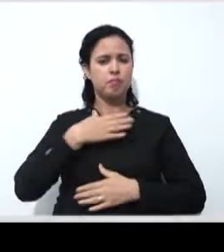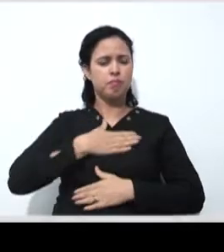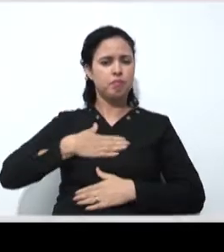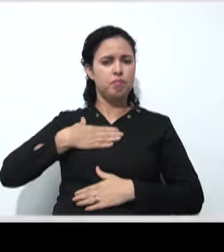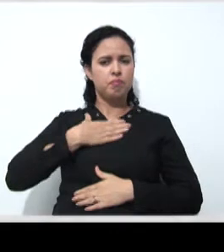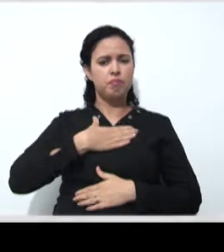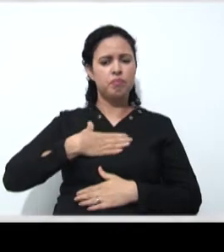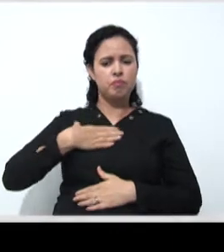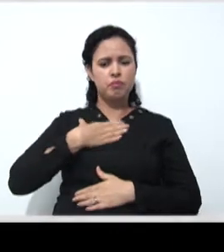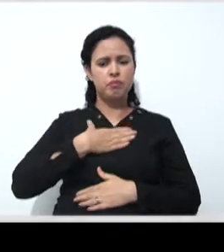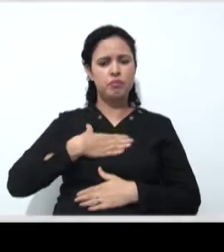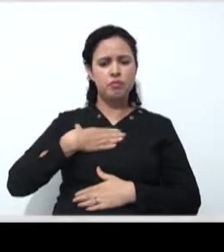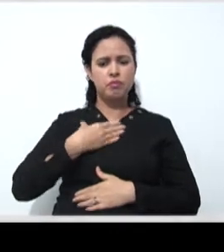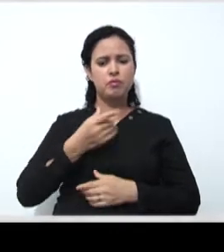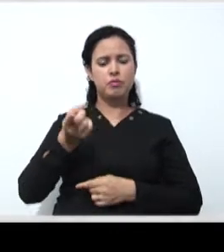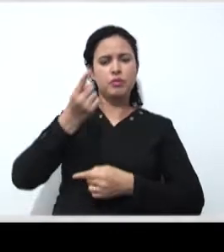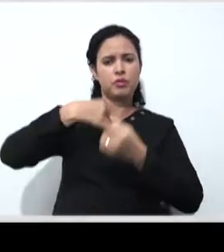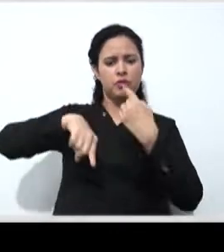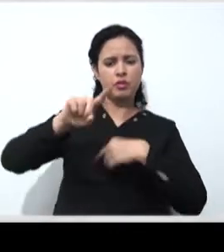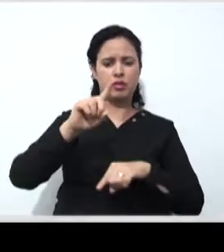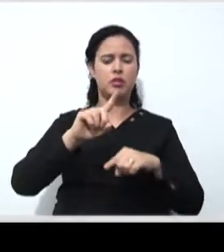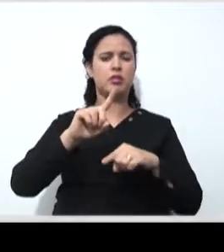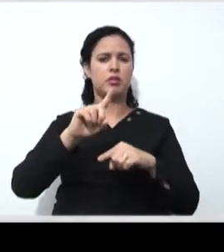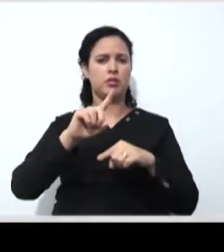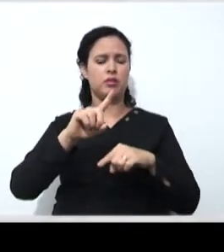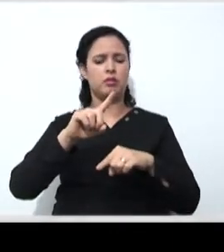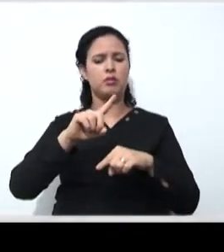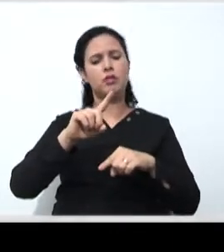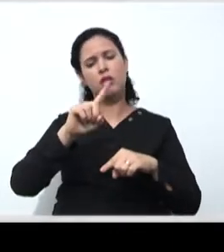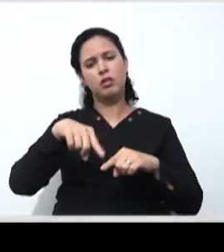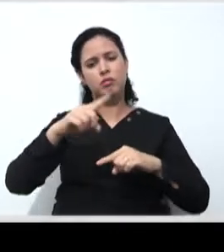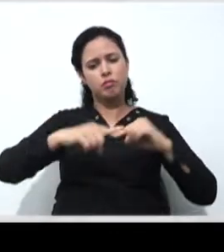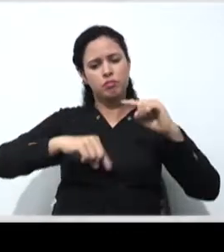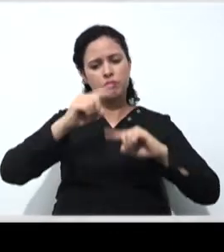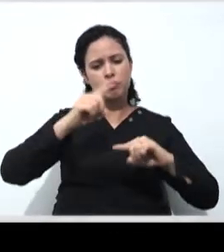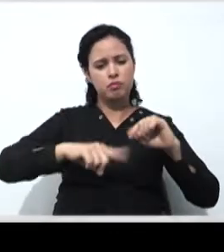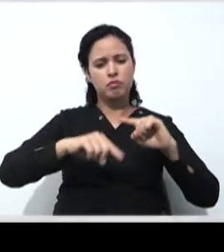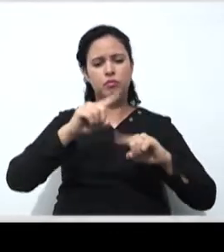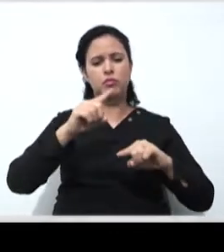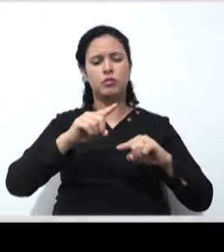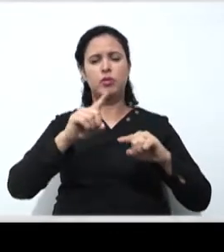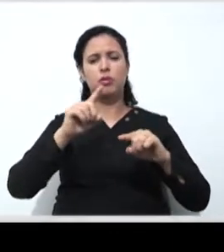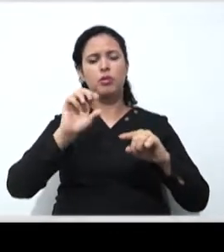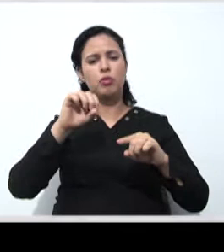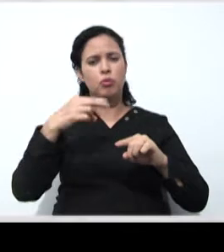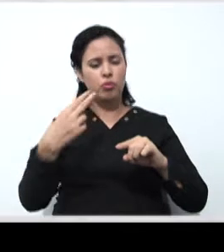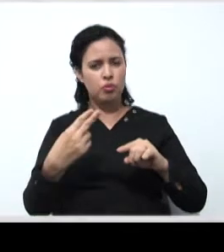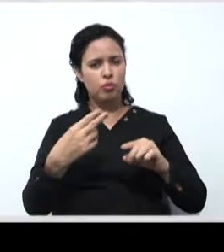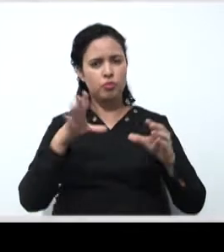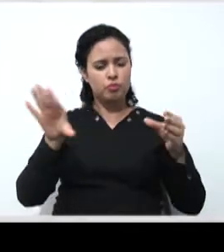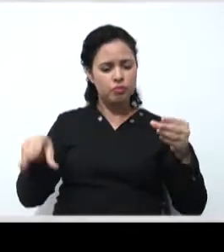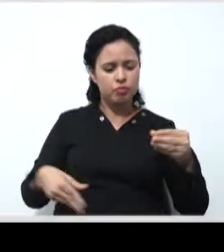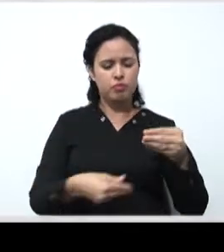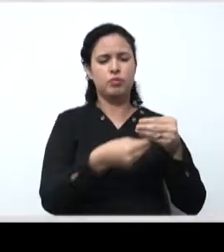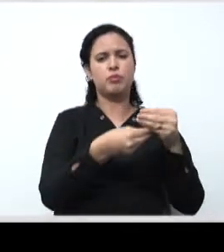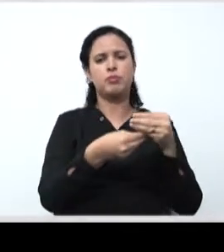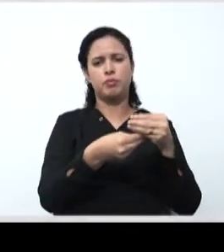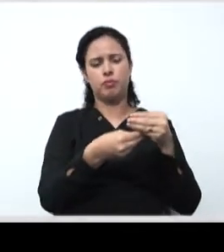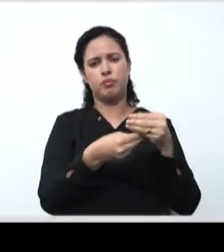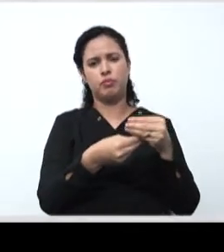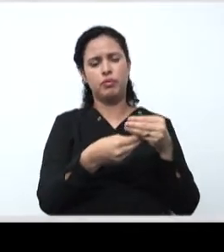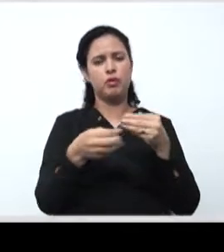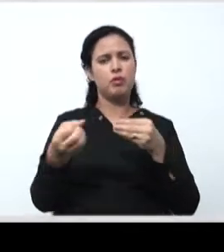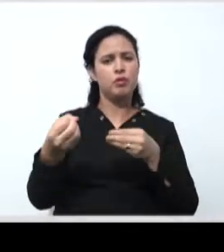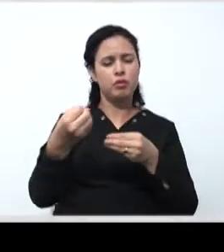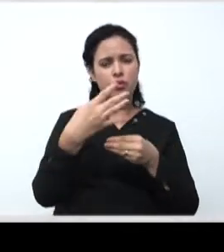satisfações, convertendo o material em um recurso ou combinando o recurso existente a uma nova e mais